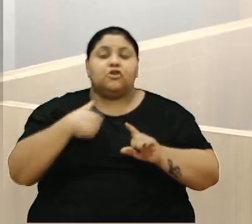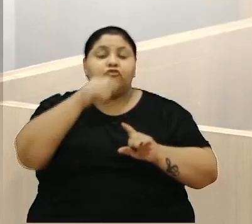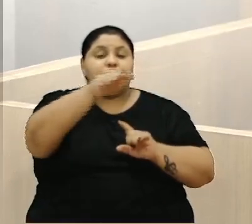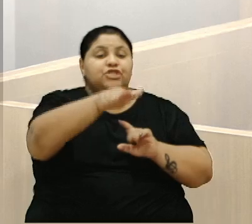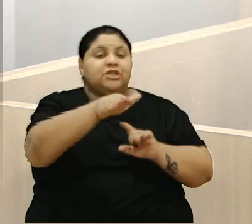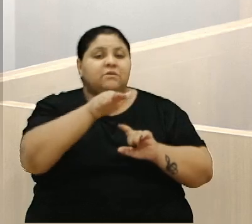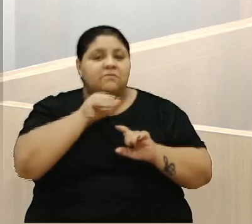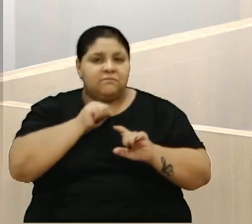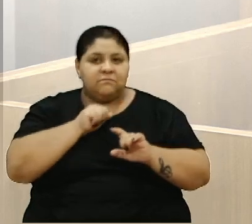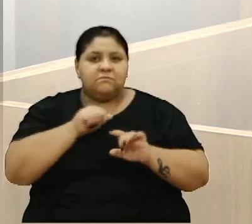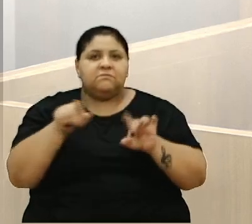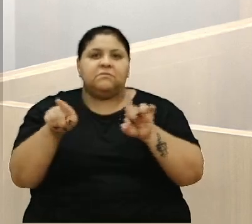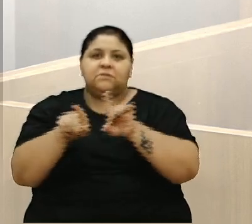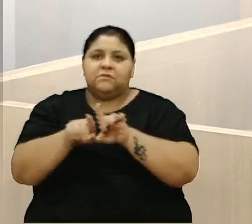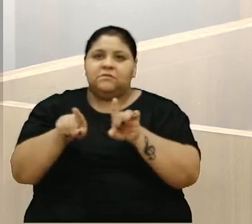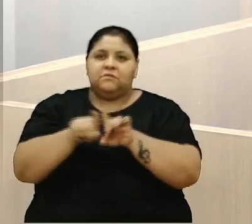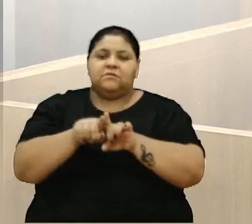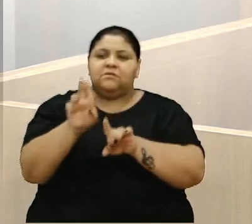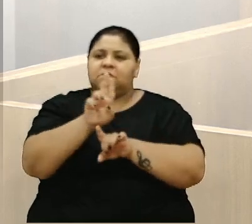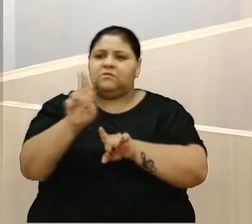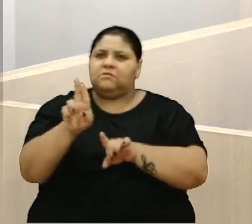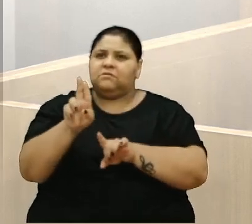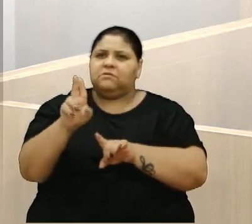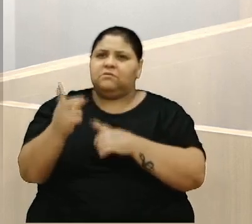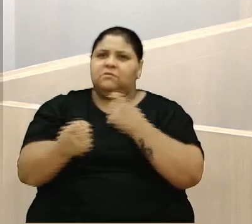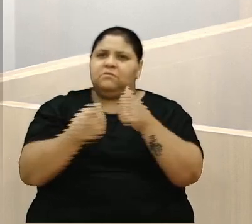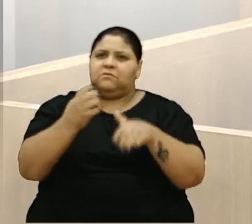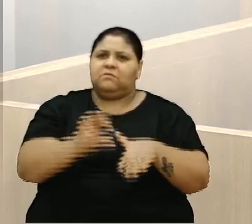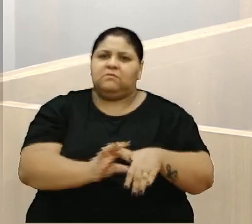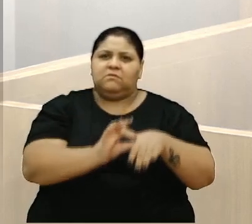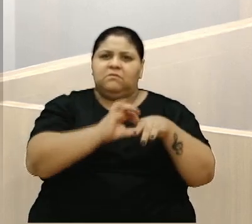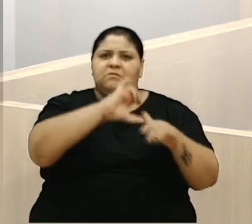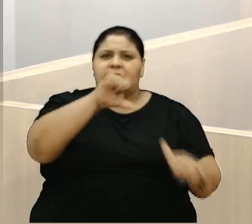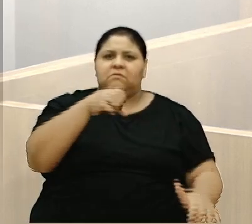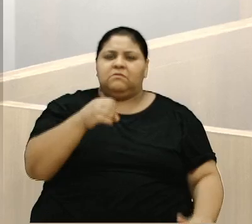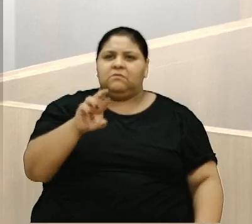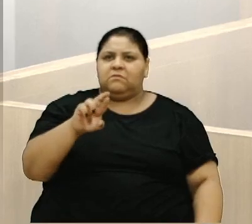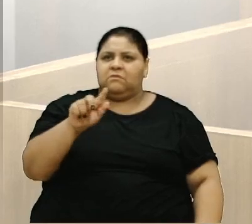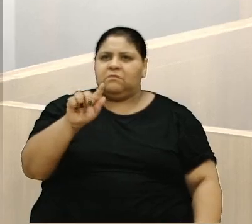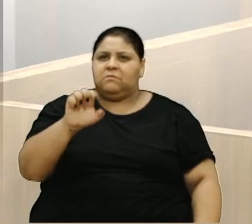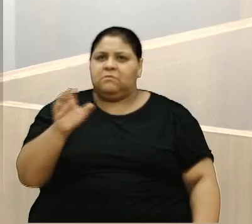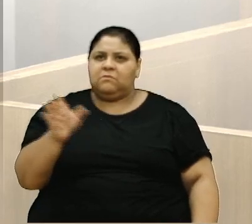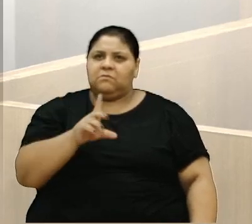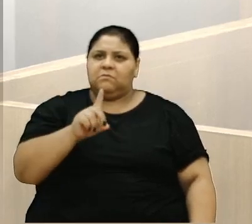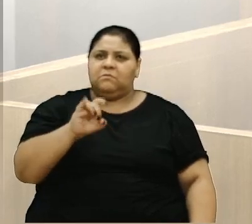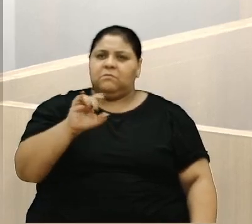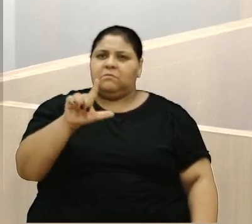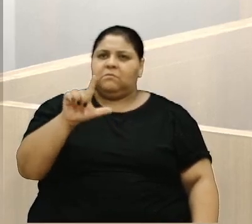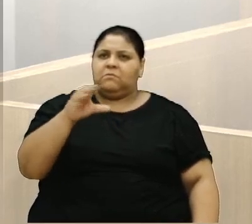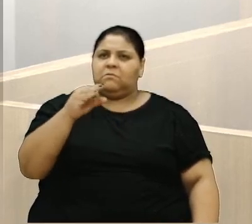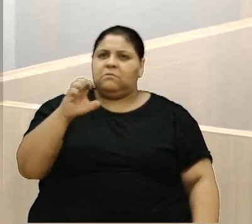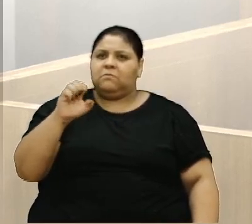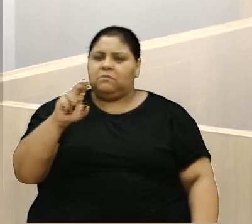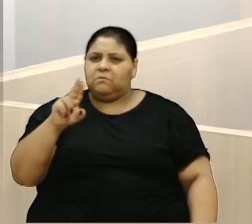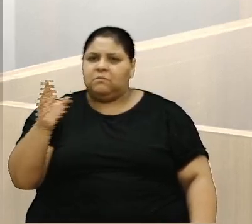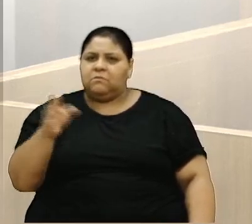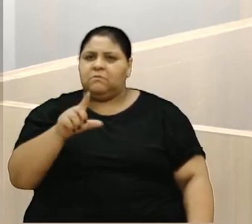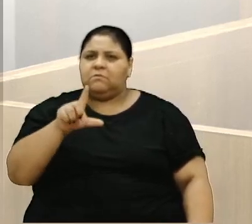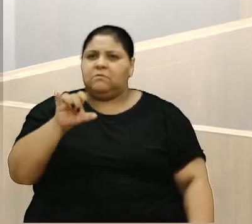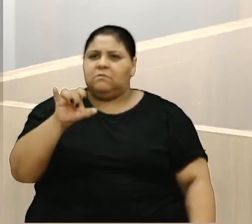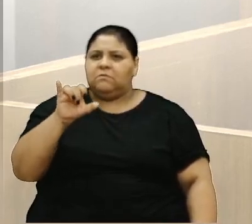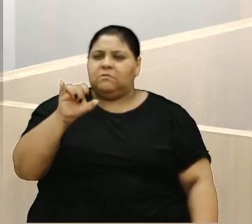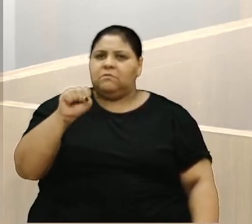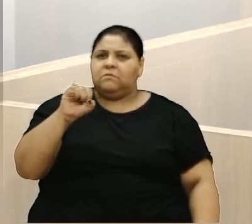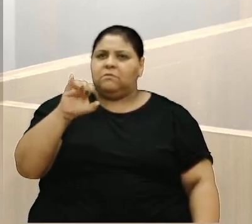chamado. Inclusive, até tem o nome de algumas lideranças aqui, como Jorge, Gilceu, a Elisiane dos Santos,